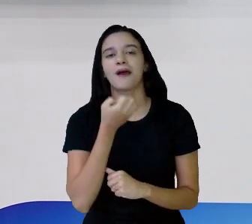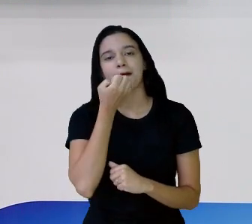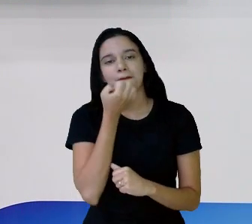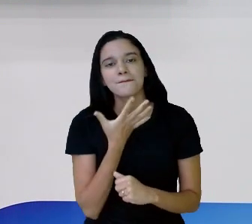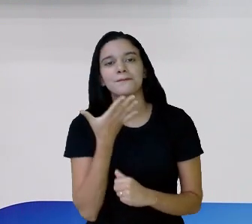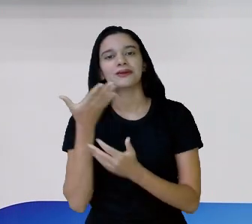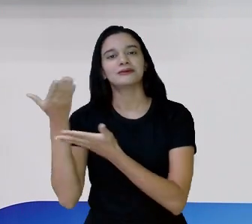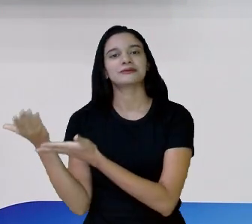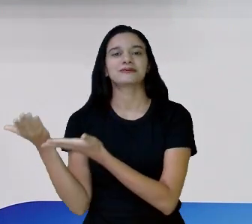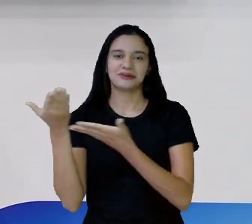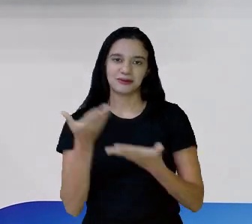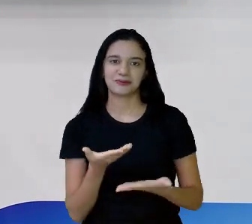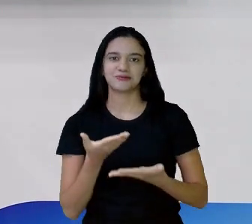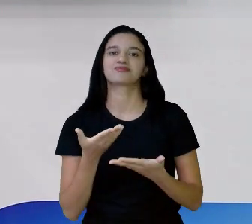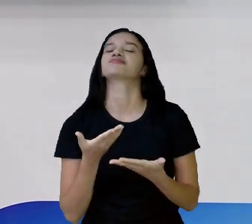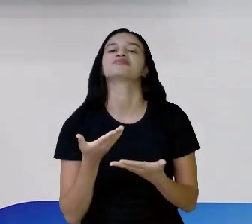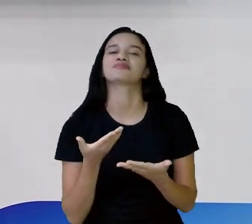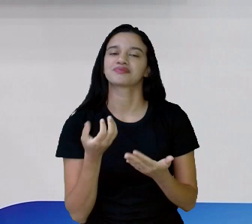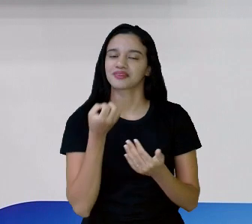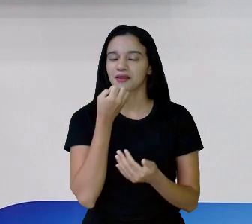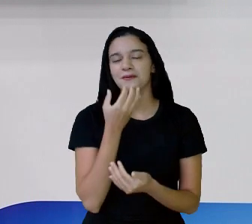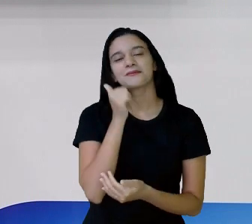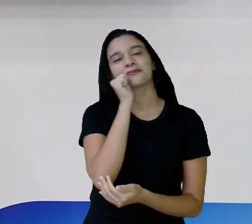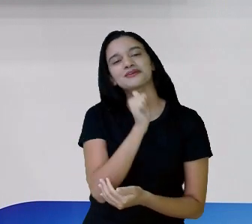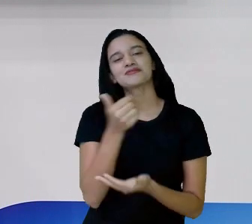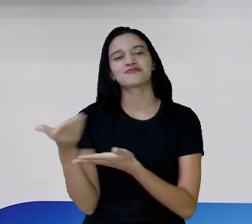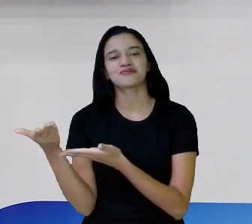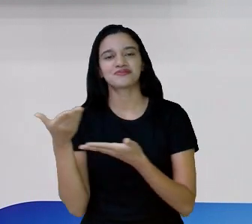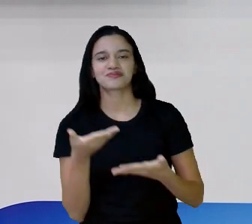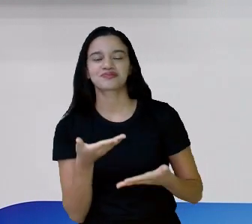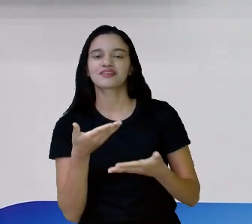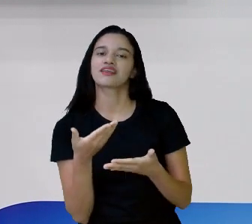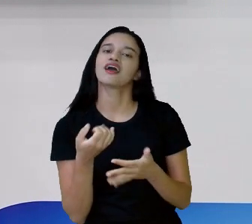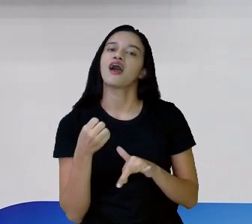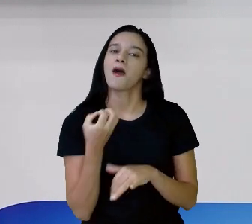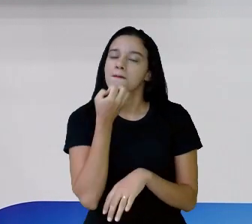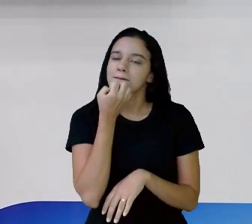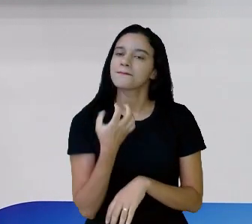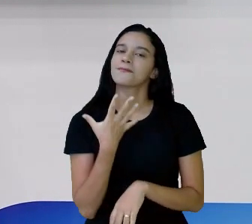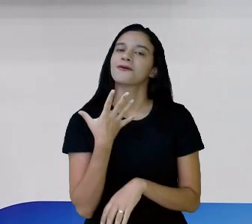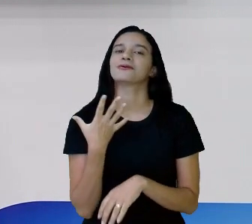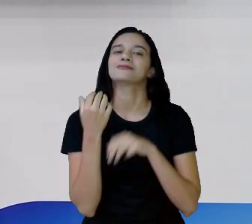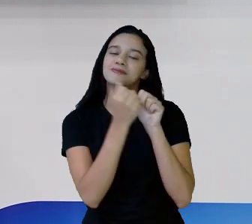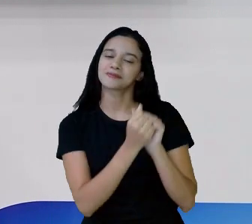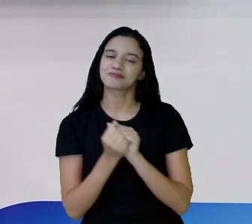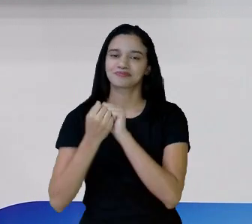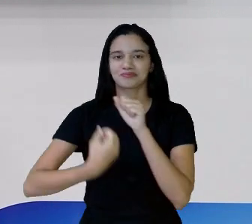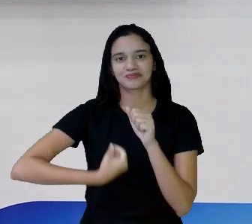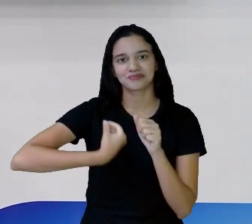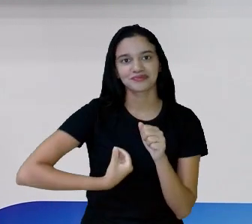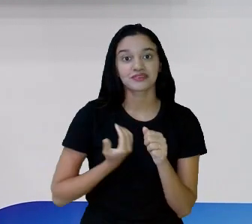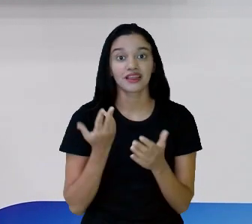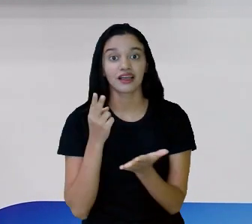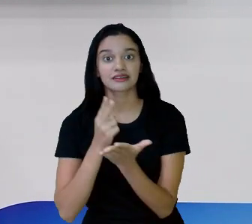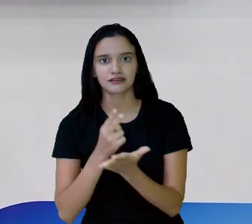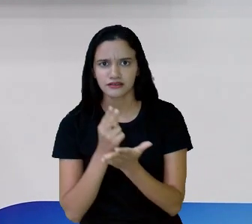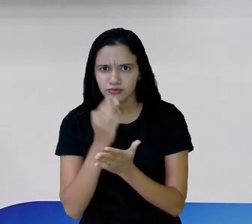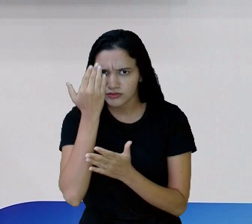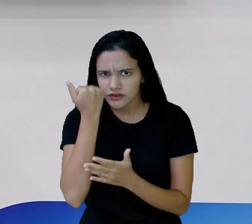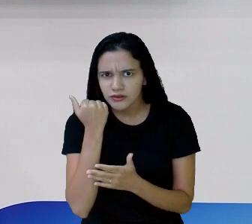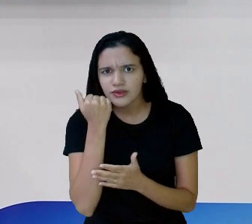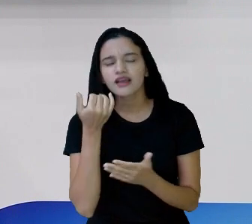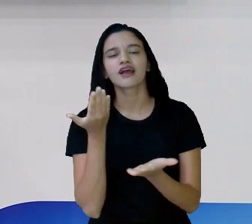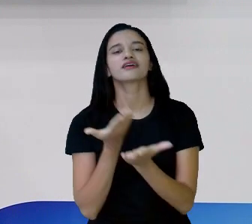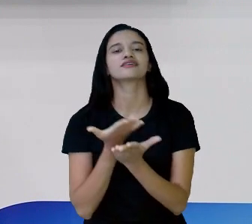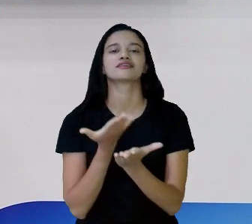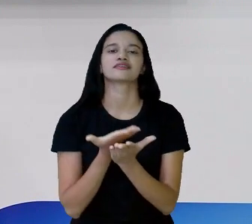seja muito bem-vindo, seja muito bem-vinda. É muito bom ter você aqui. Sempre saiba disso, que